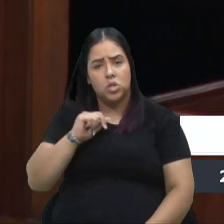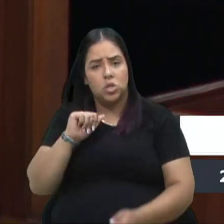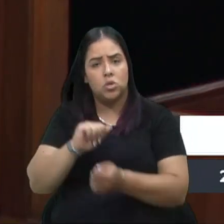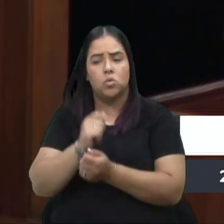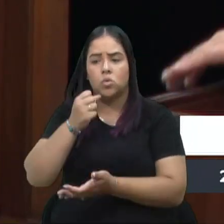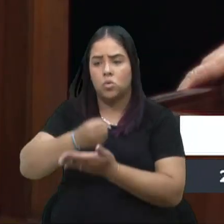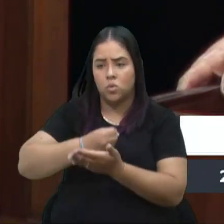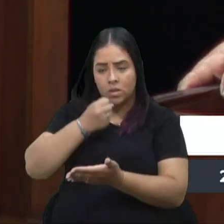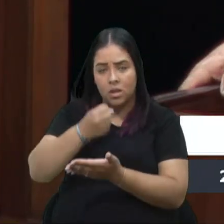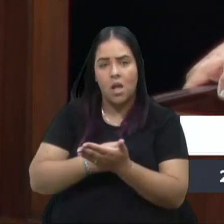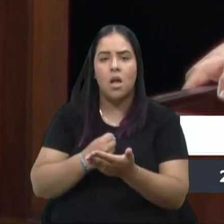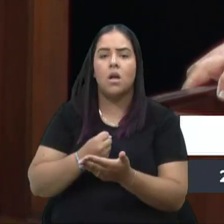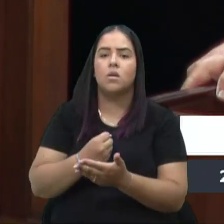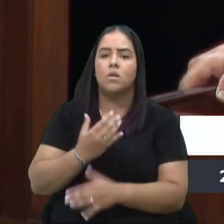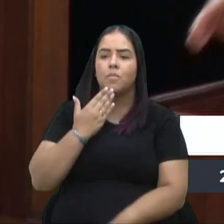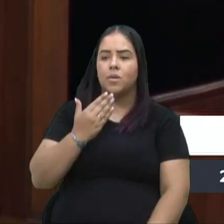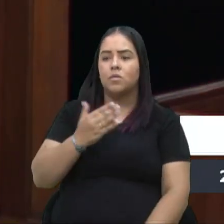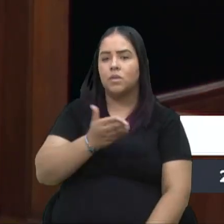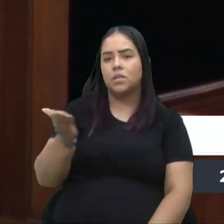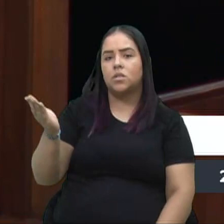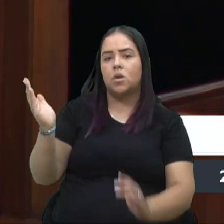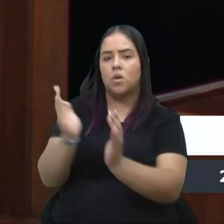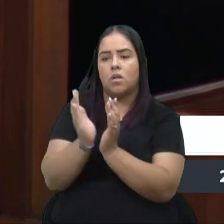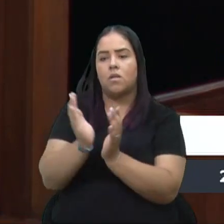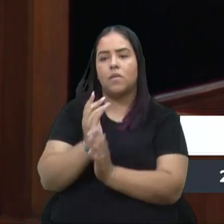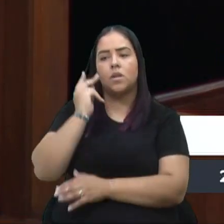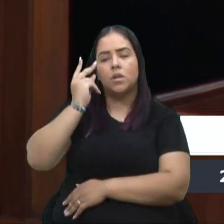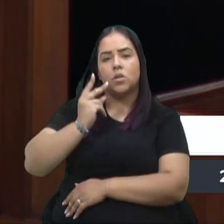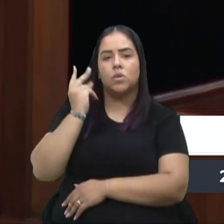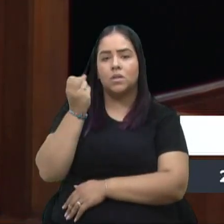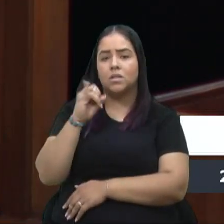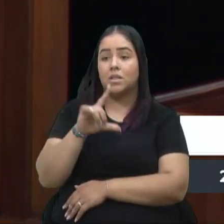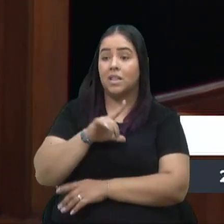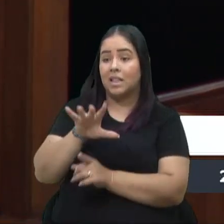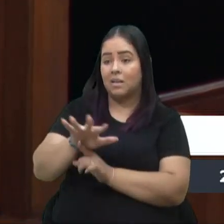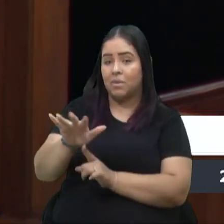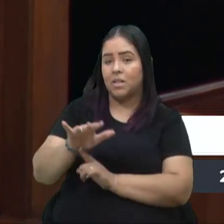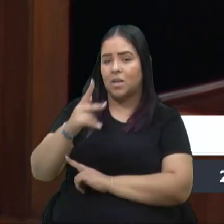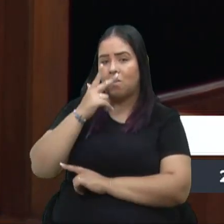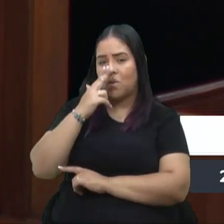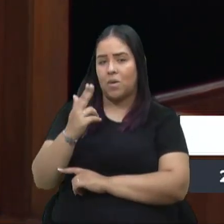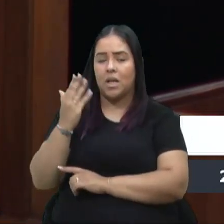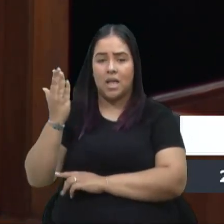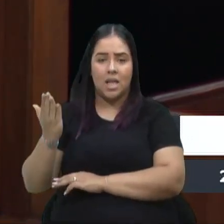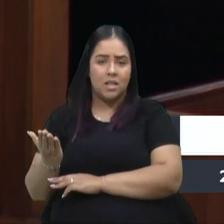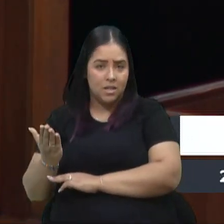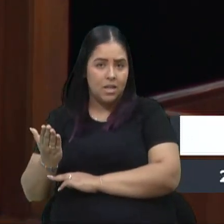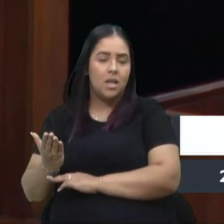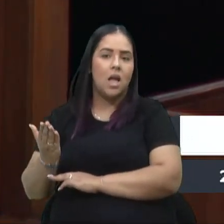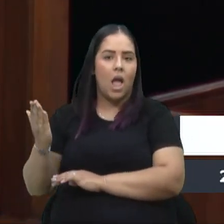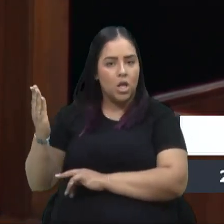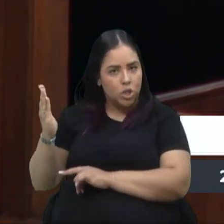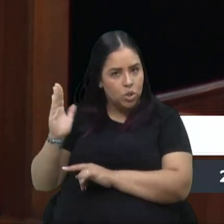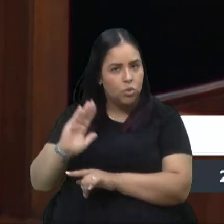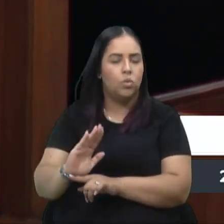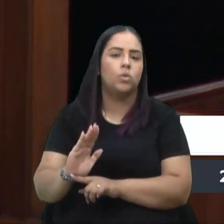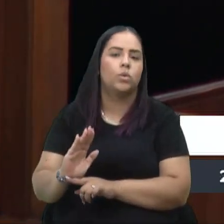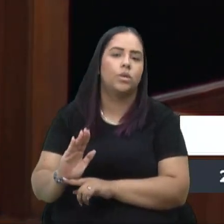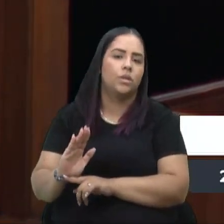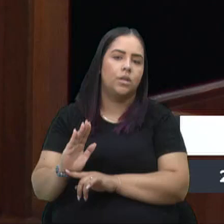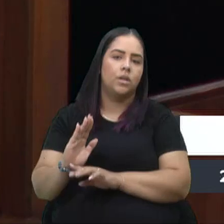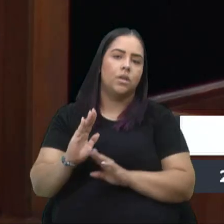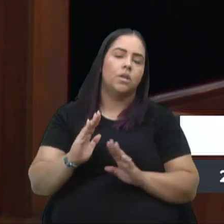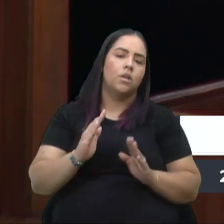à luta e essas colegas vereadores que é onde tem demandas parecidas como essa ajuda pontua e